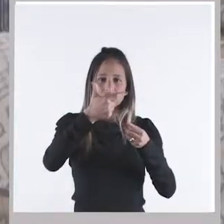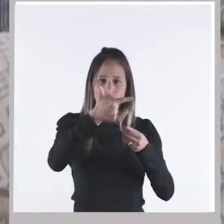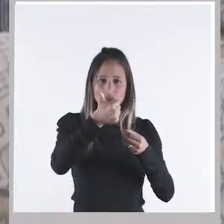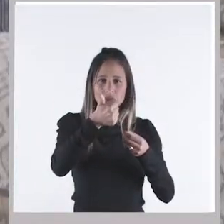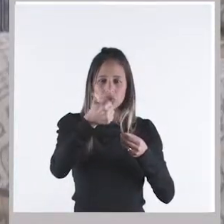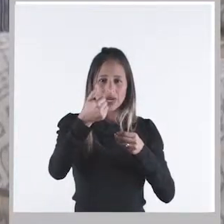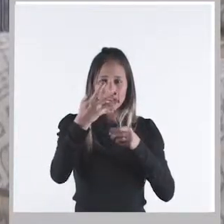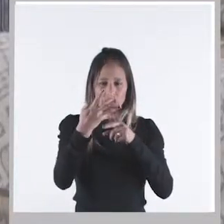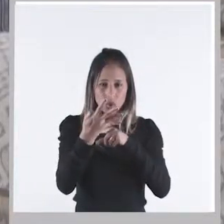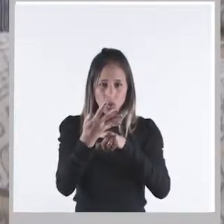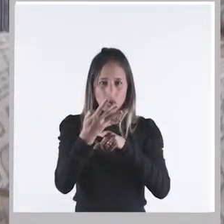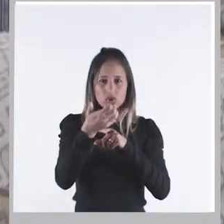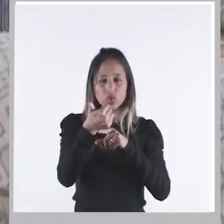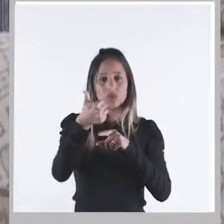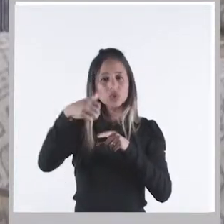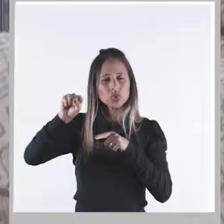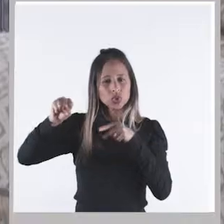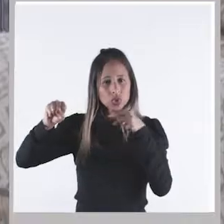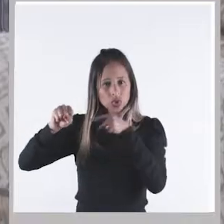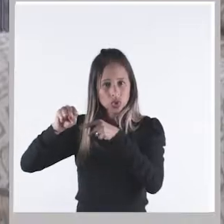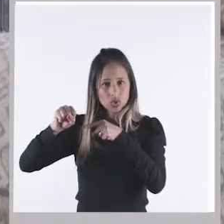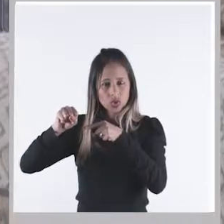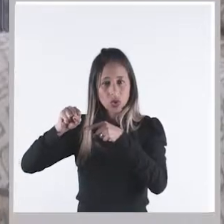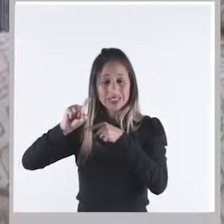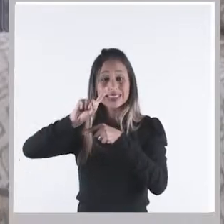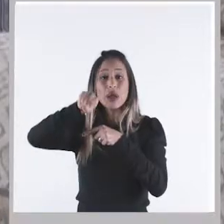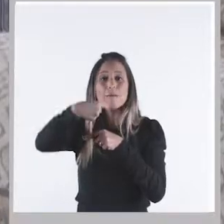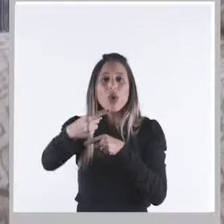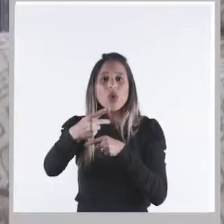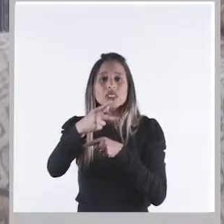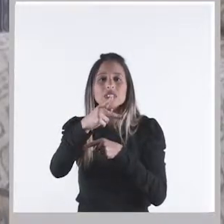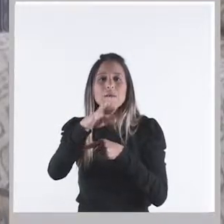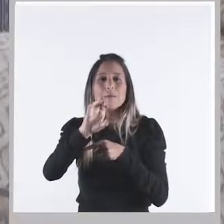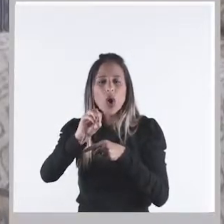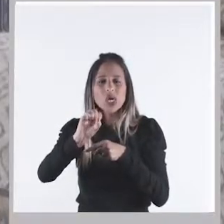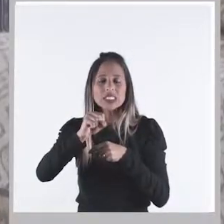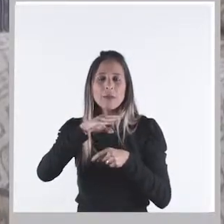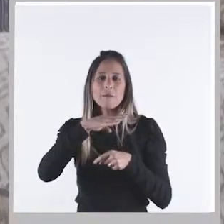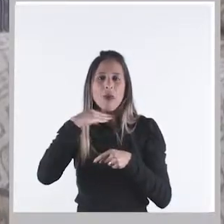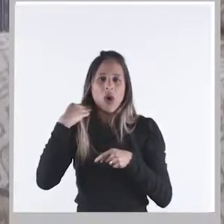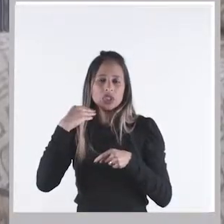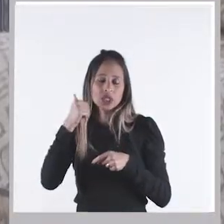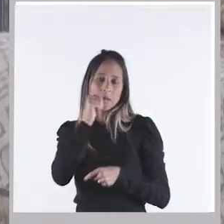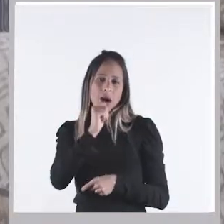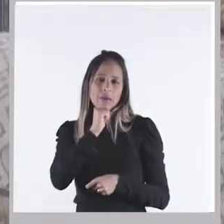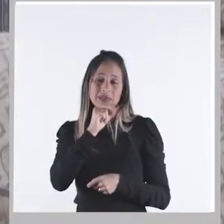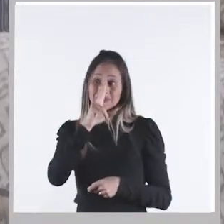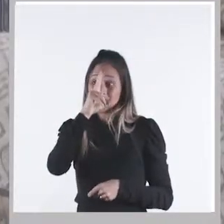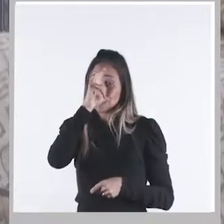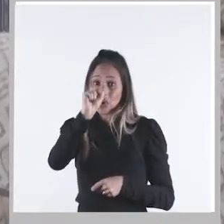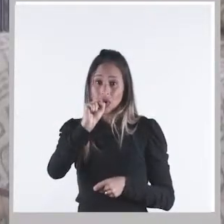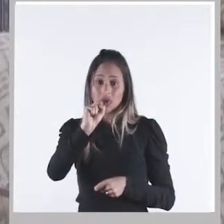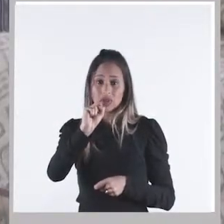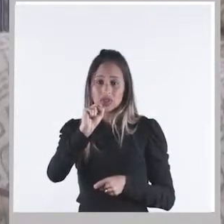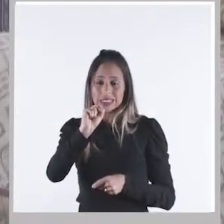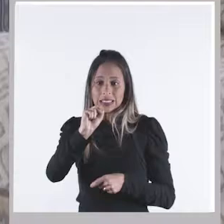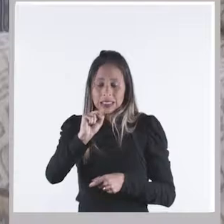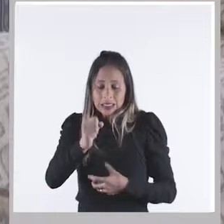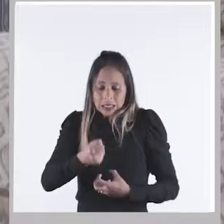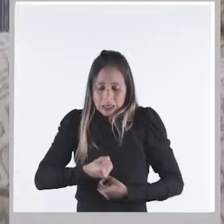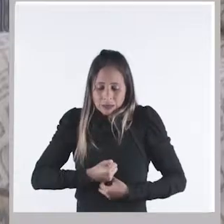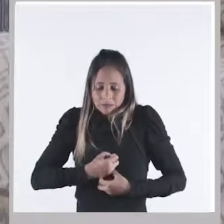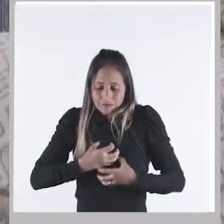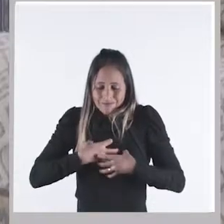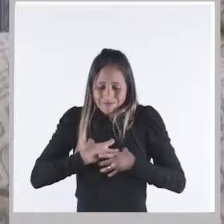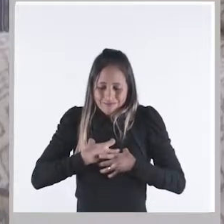entre 2014 e 2018, pós a morte dela, foi muito forte, né? Assim, suscitou em mim